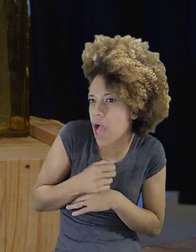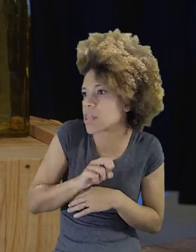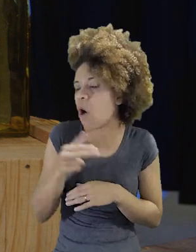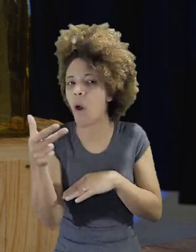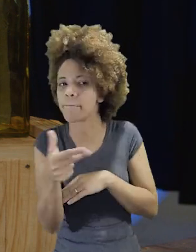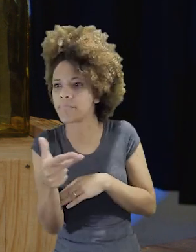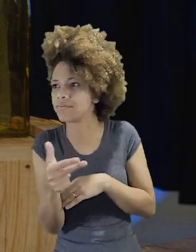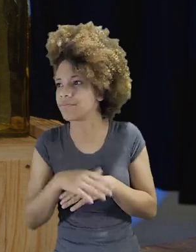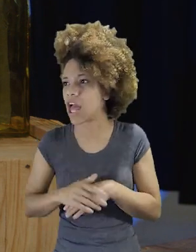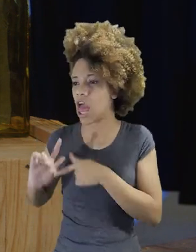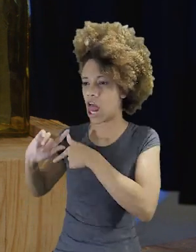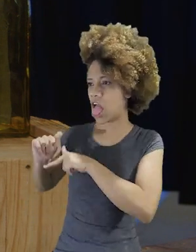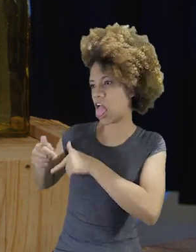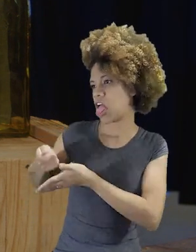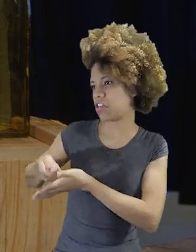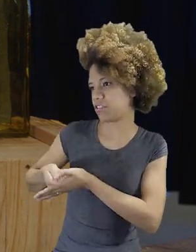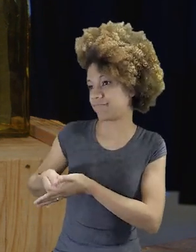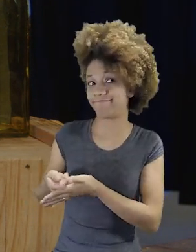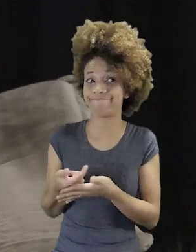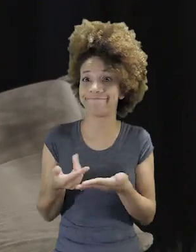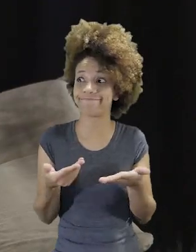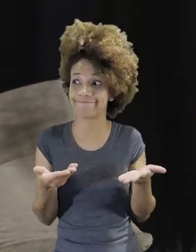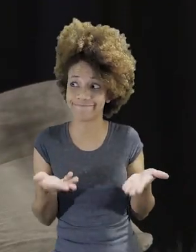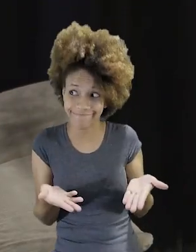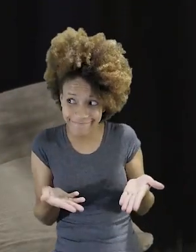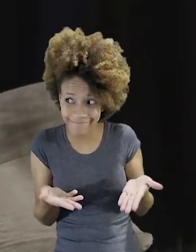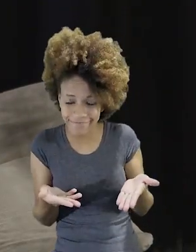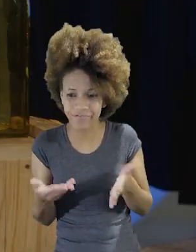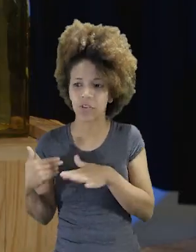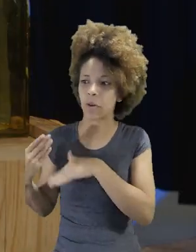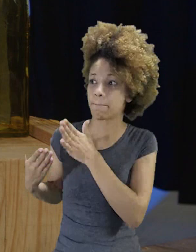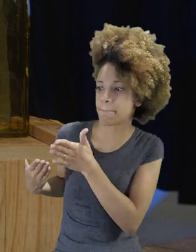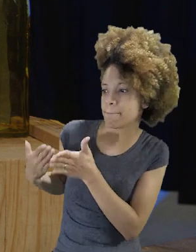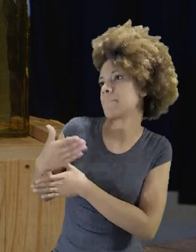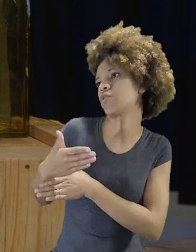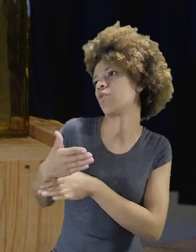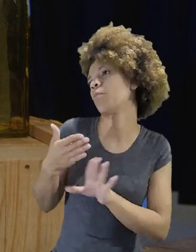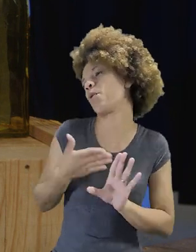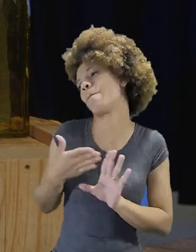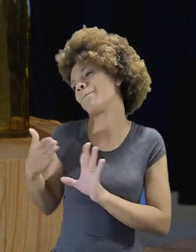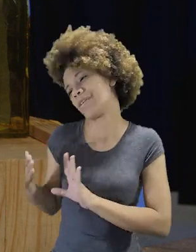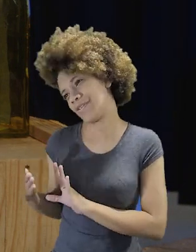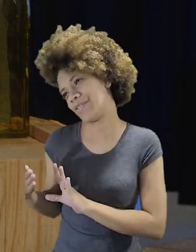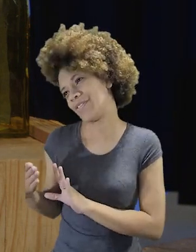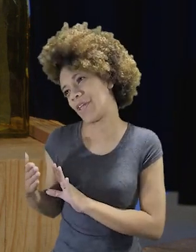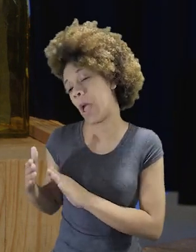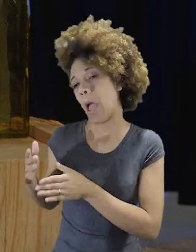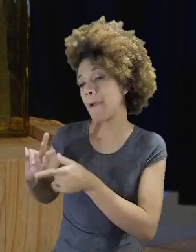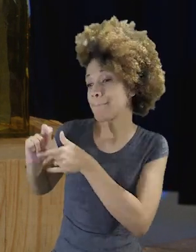piada uma linha de rap era a galera conservadora tá ligado agora e aí a gente passou por um momento